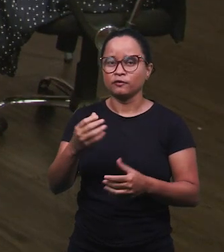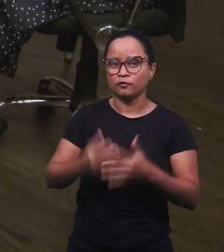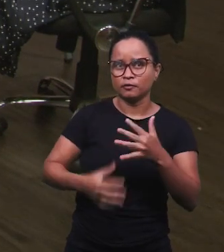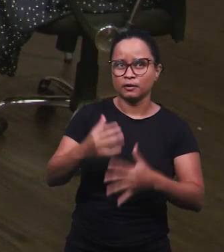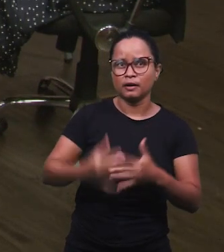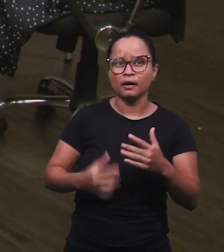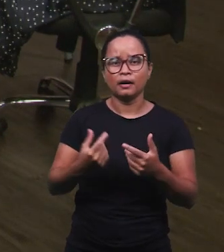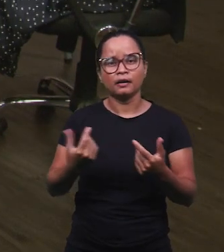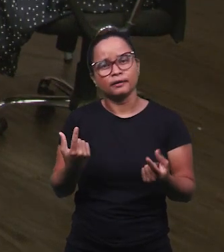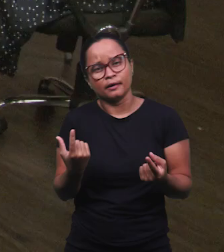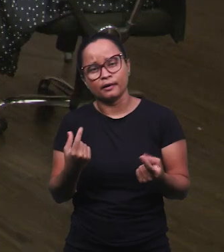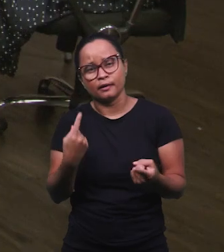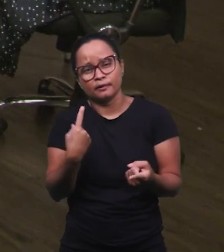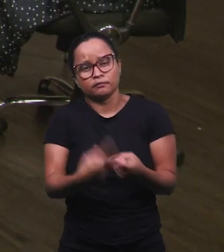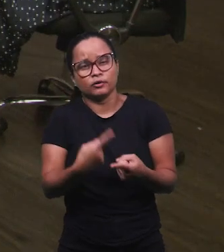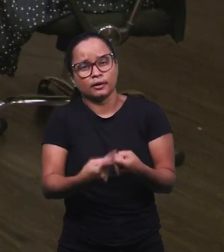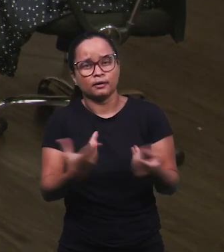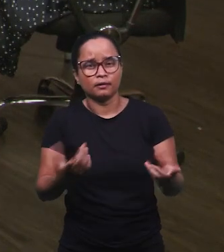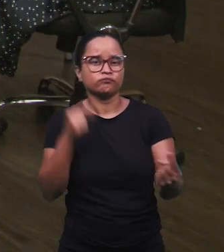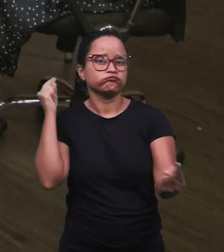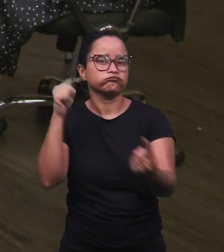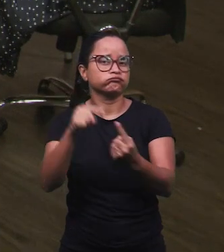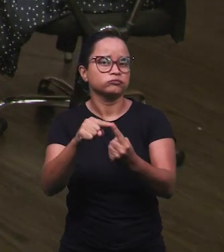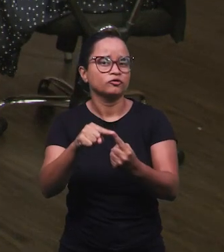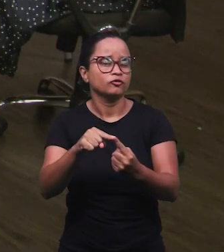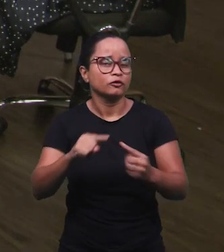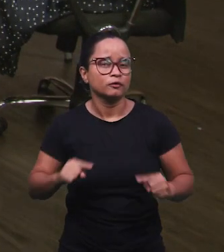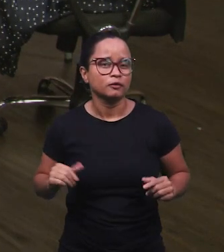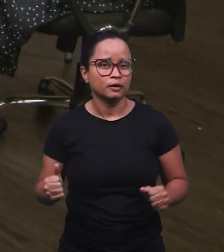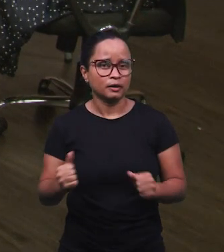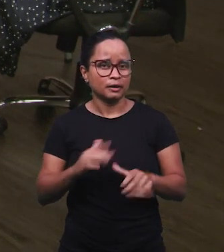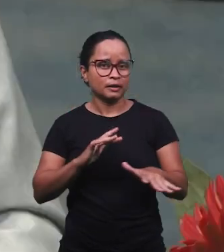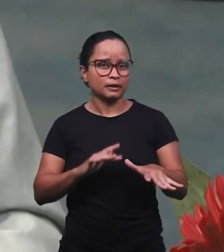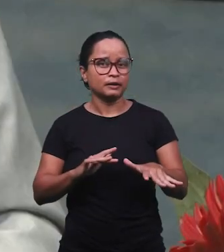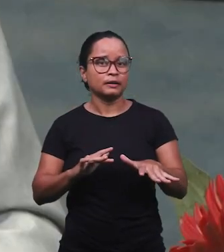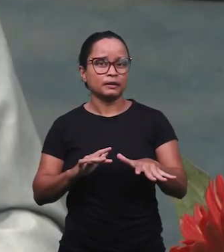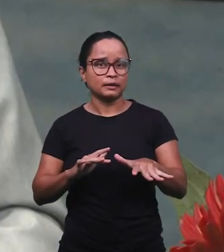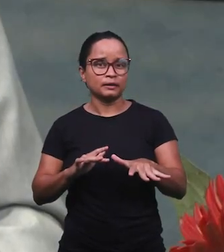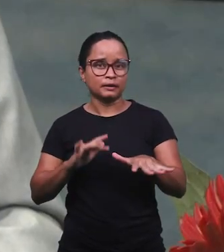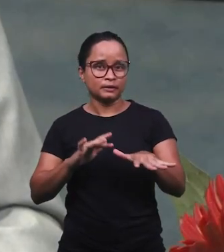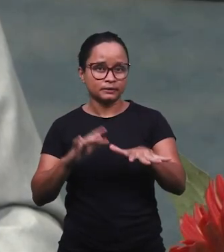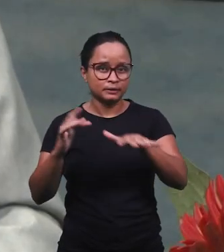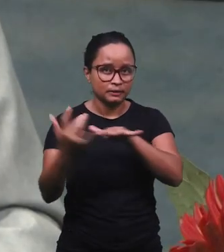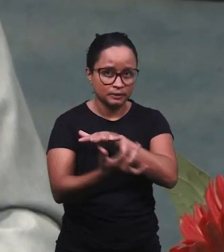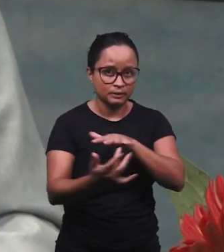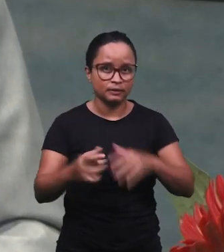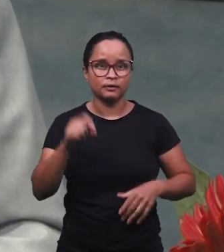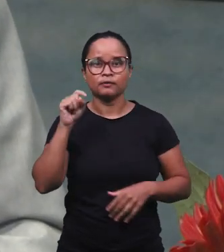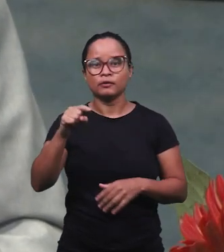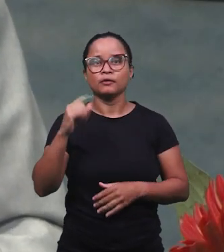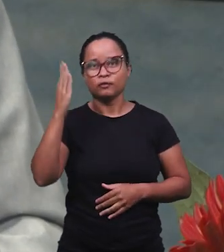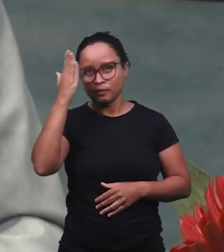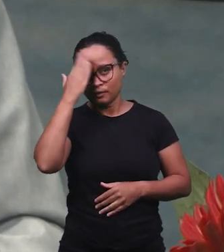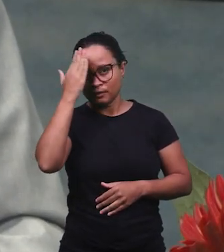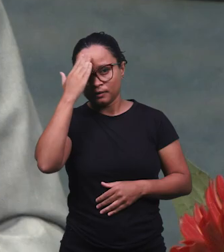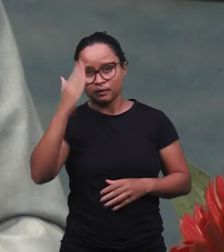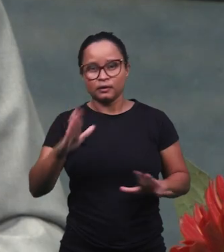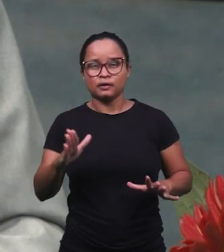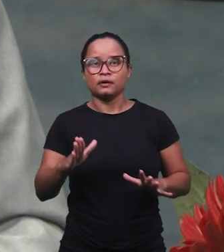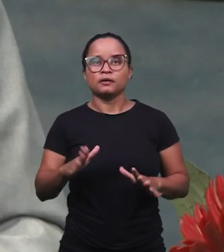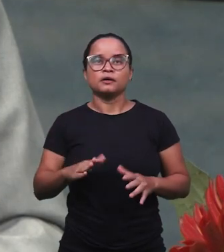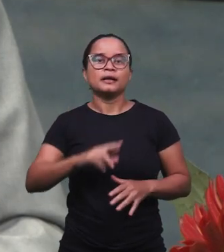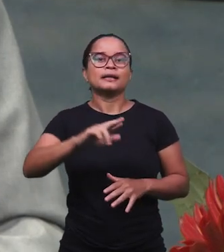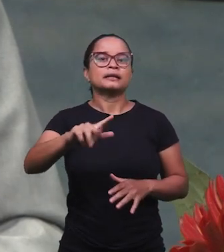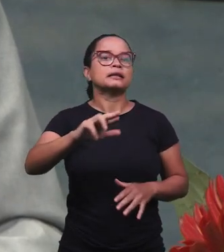até porque o objetivo das redes sociais, vocês vão entender onde é que eu quero